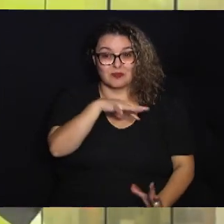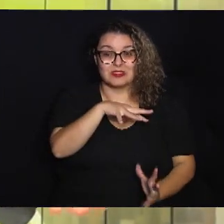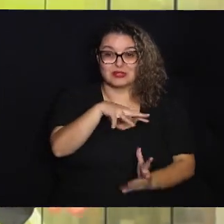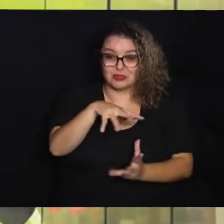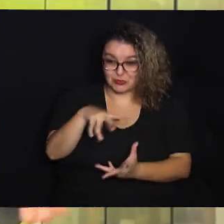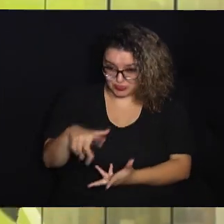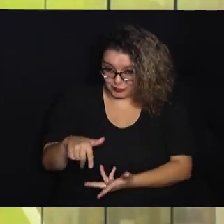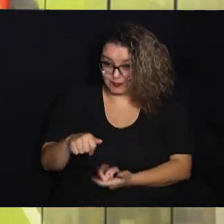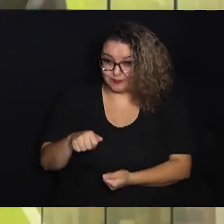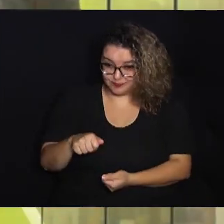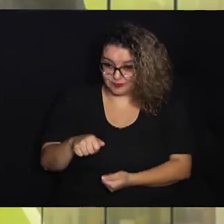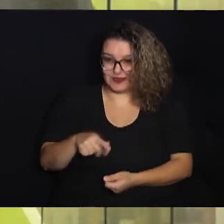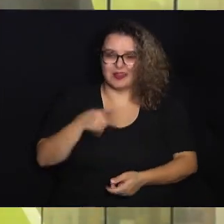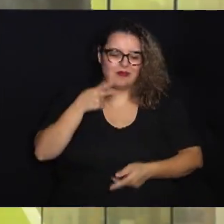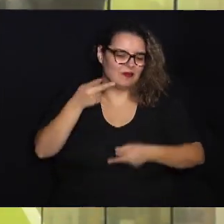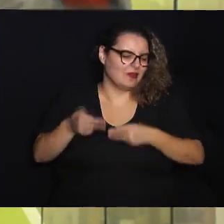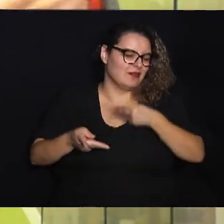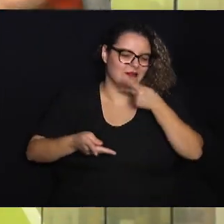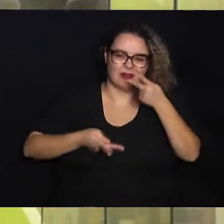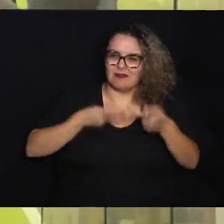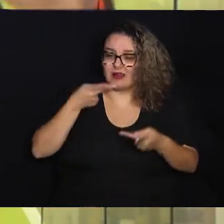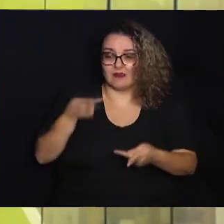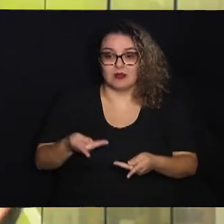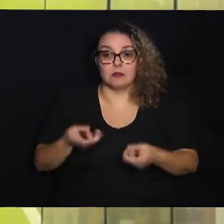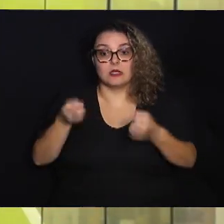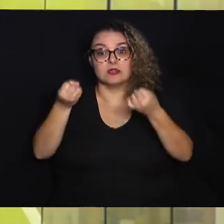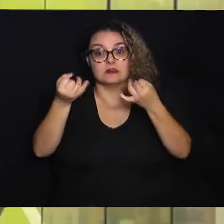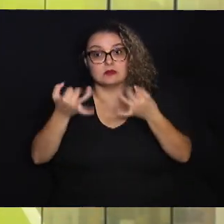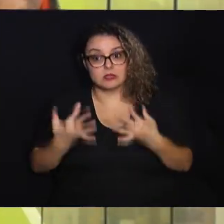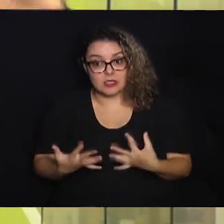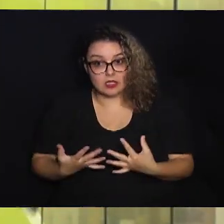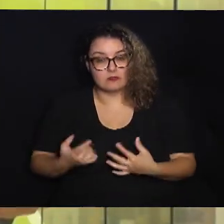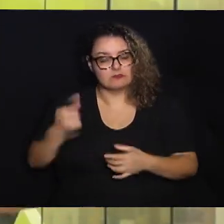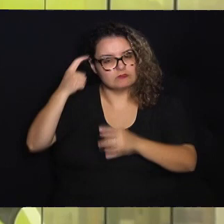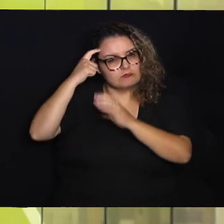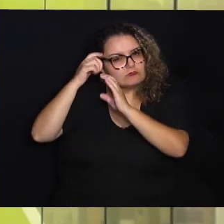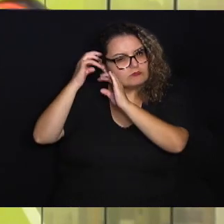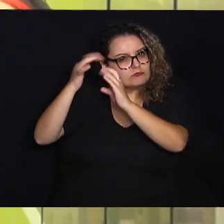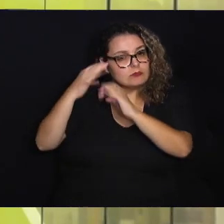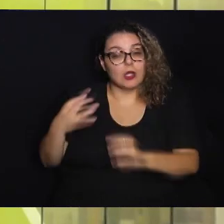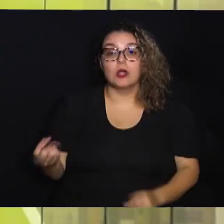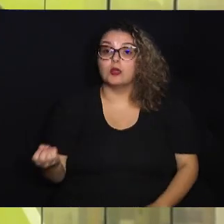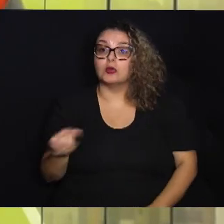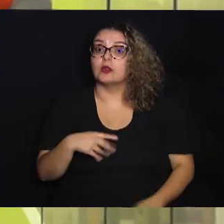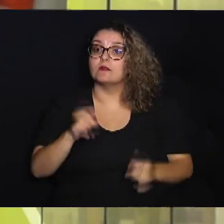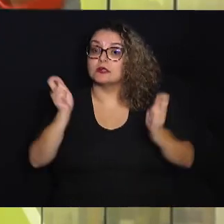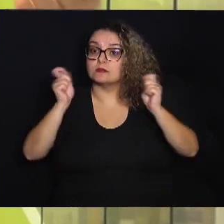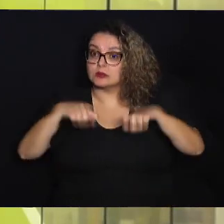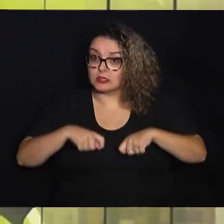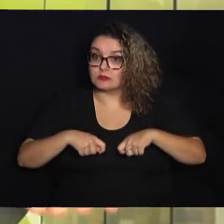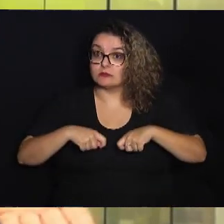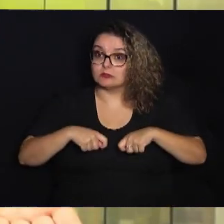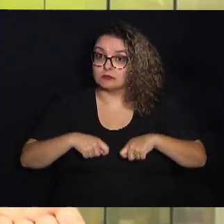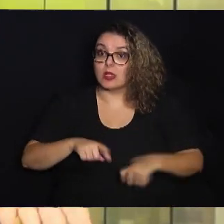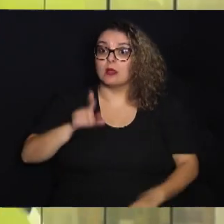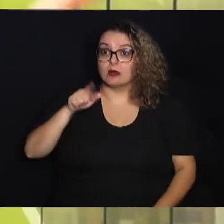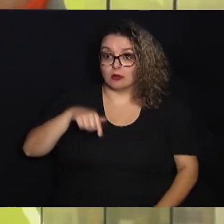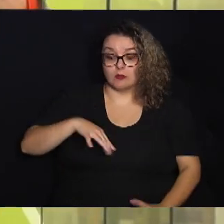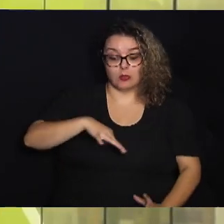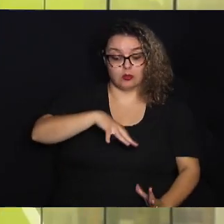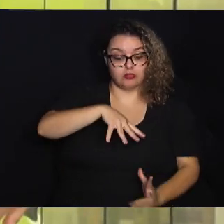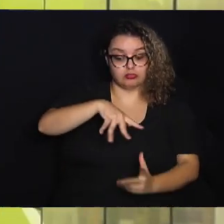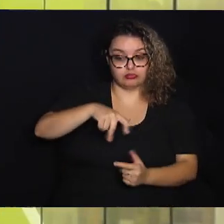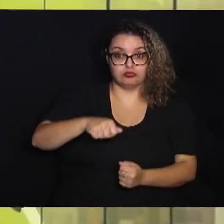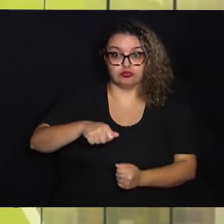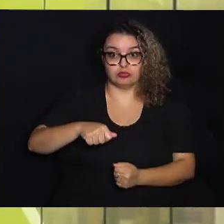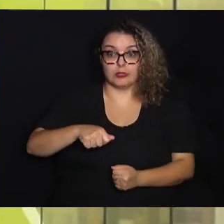aquecimento global. E a gente ainda vai ter que falar muitas e muitas vezes para esclarecer, para pensar novas possibilidades para tornar